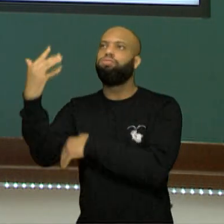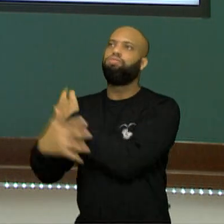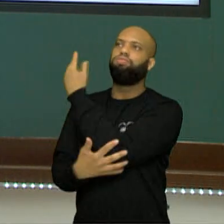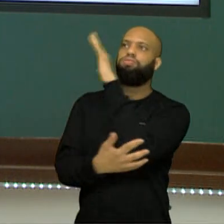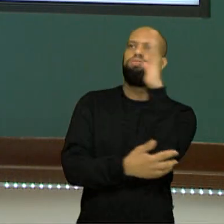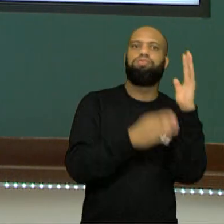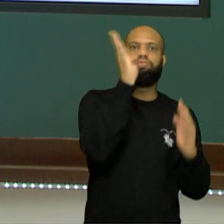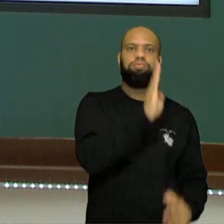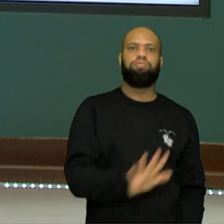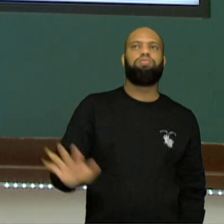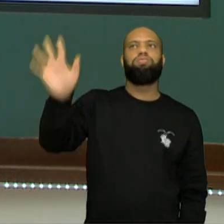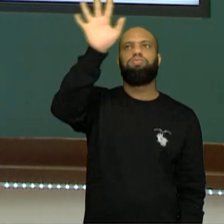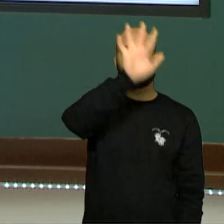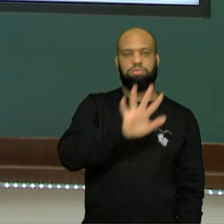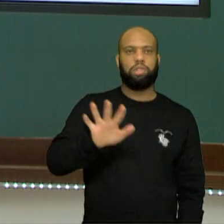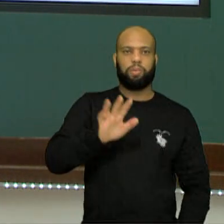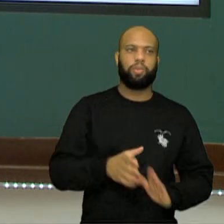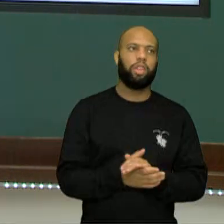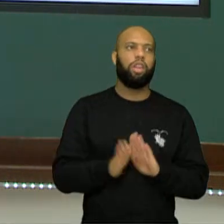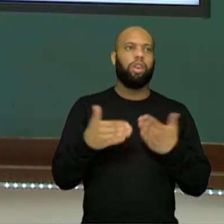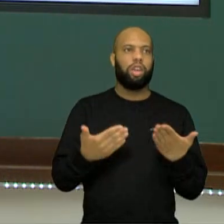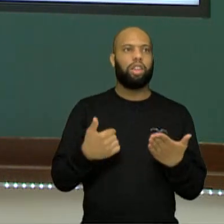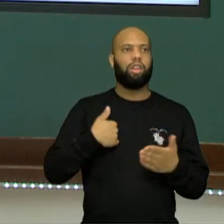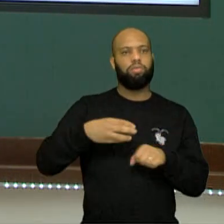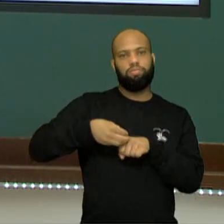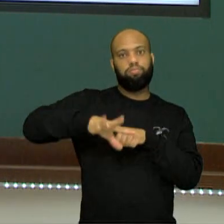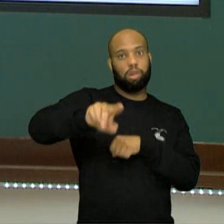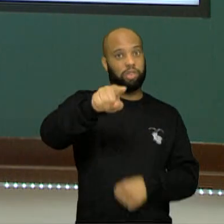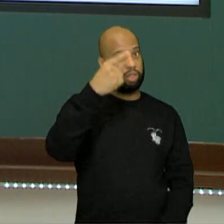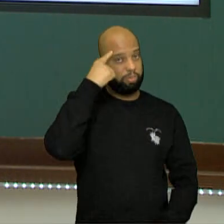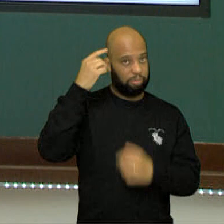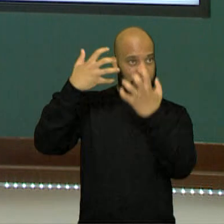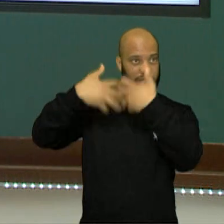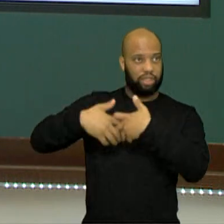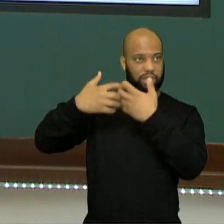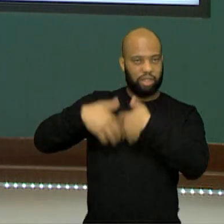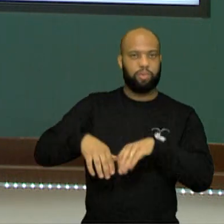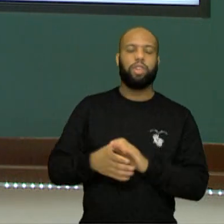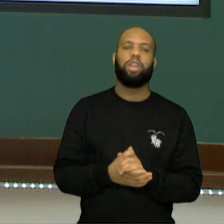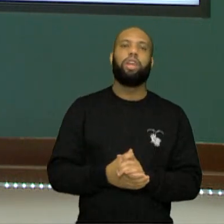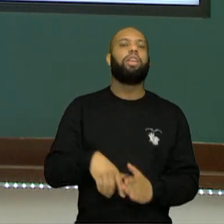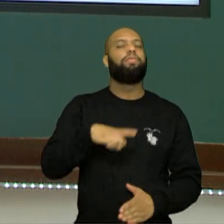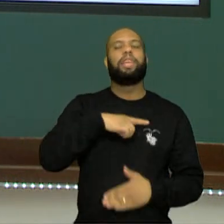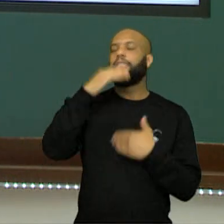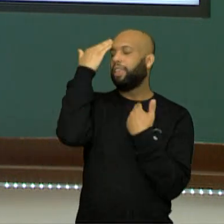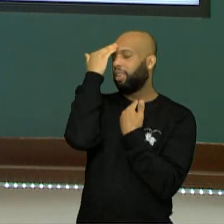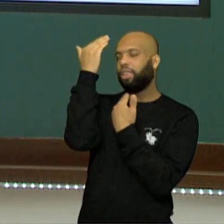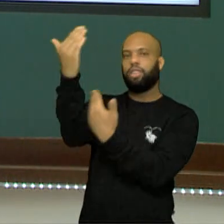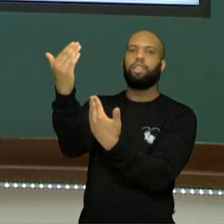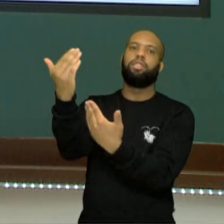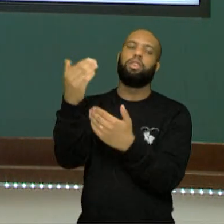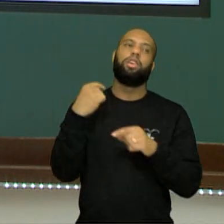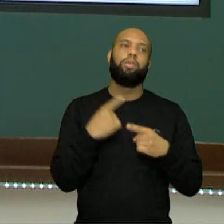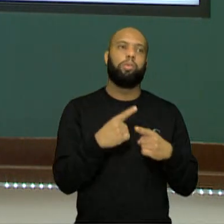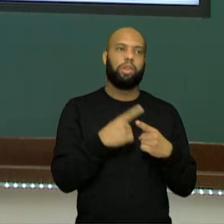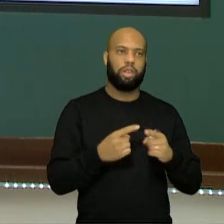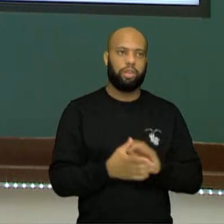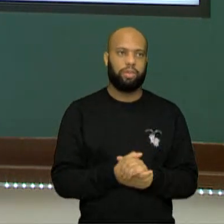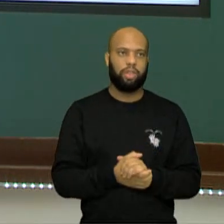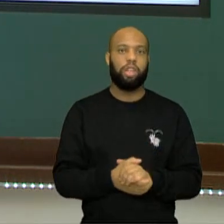nas nossas florestas. Então, eu deixo para vocês pensarem aí o quanto devemos ser gratos no sentido